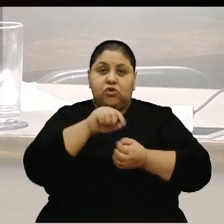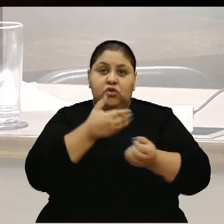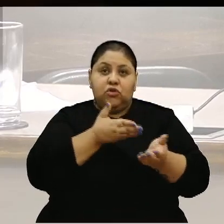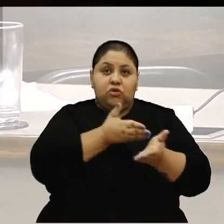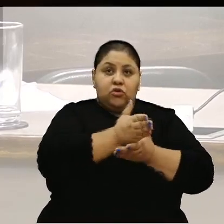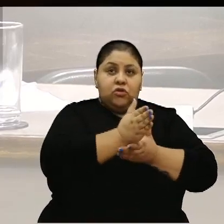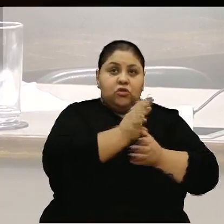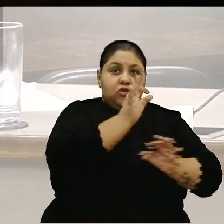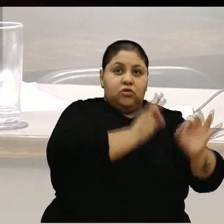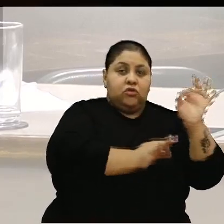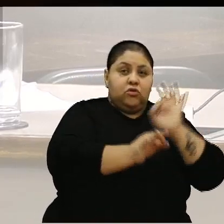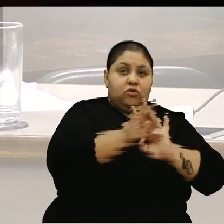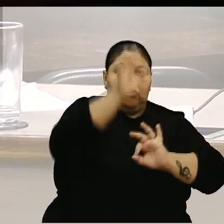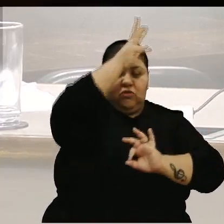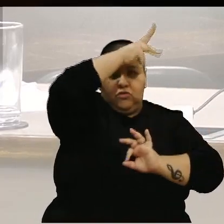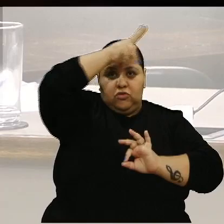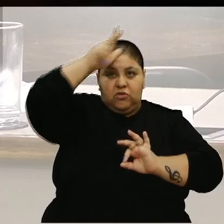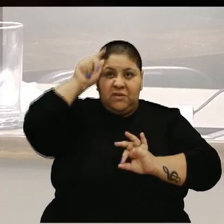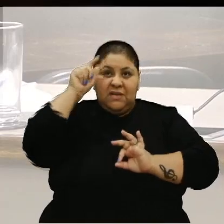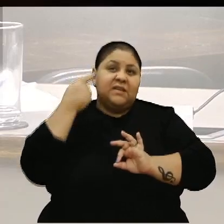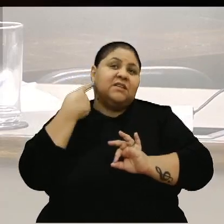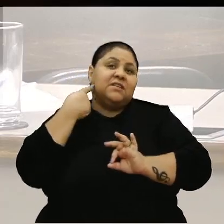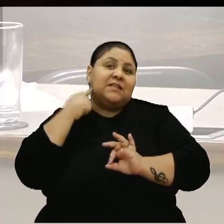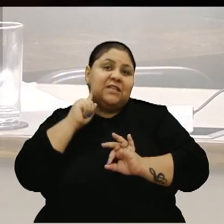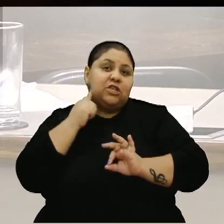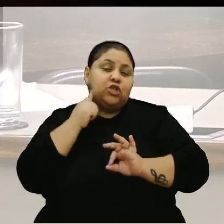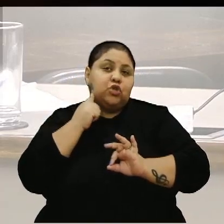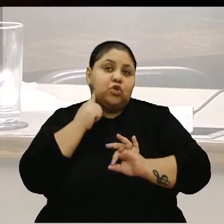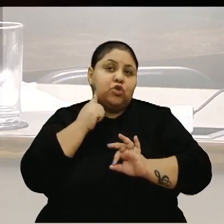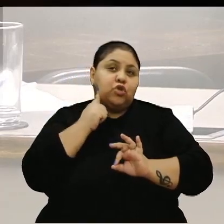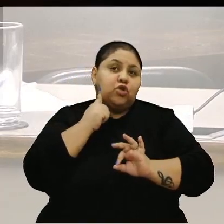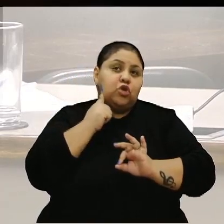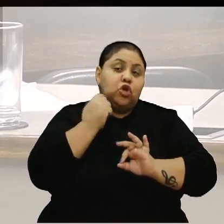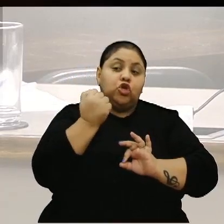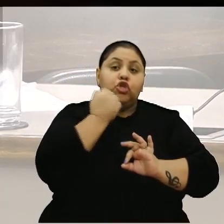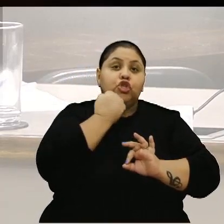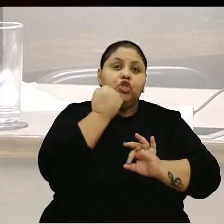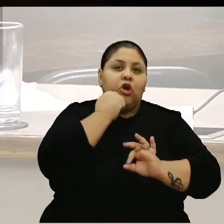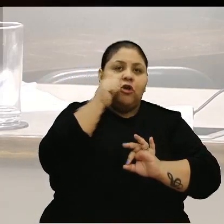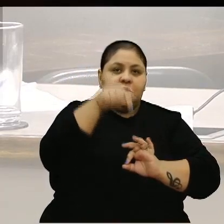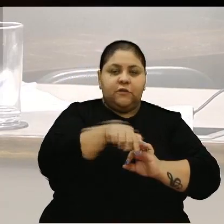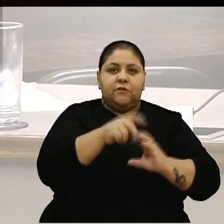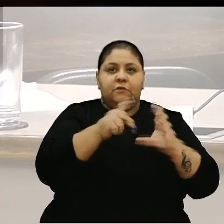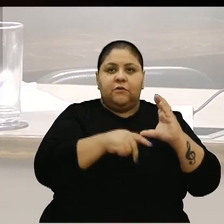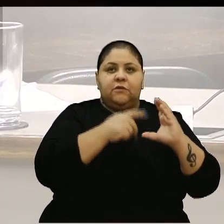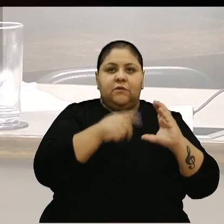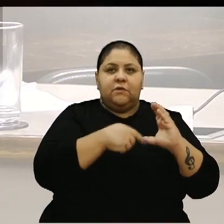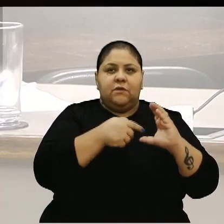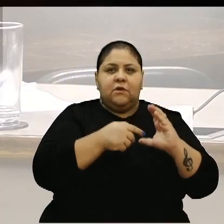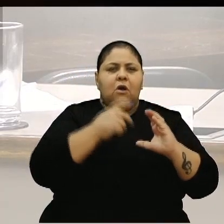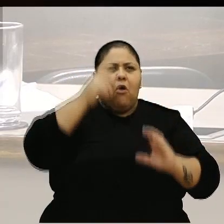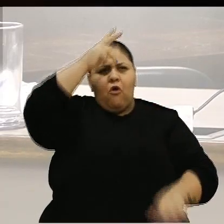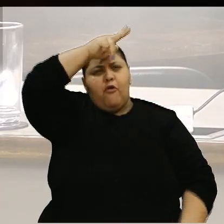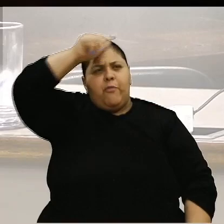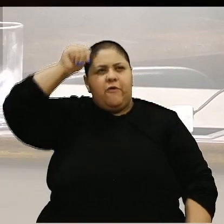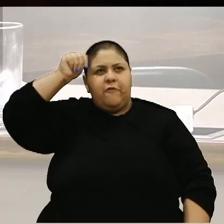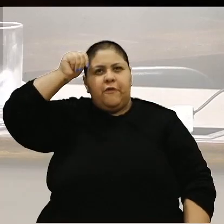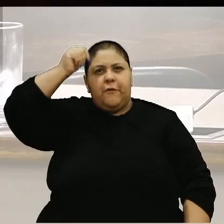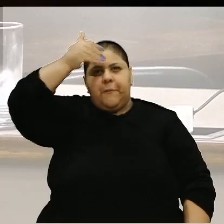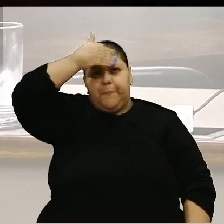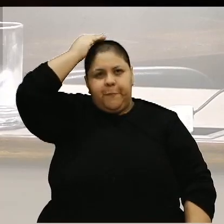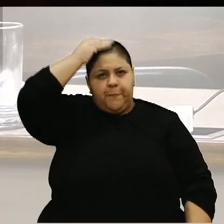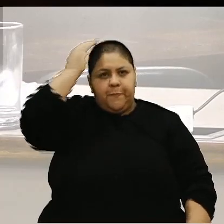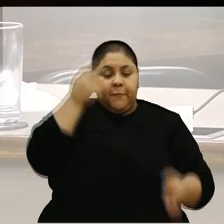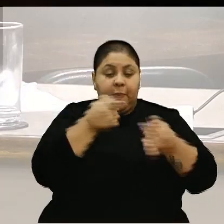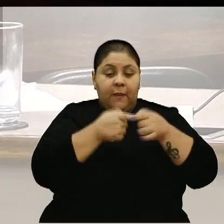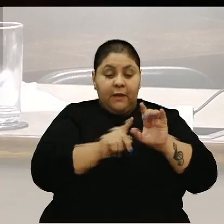Plano Municipal de Resíduos Sólidos aqui na Câmara de Vereadores, na época do prefeito Alceu. Mas esse projeto